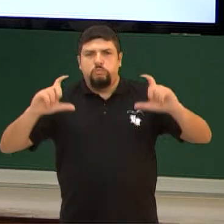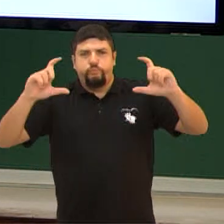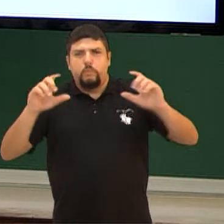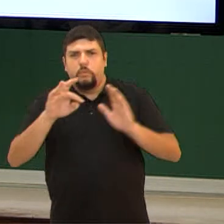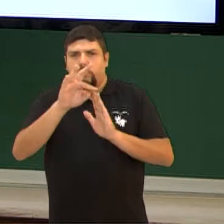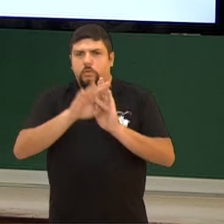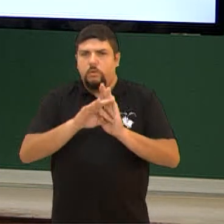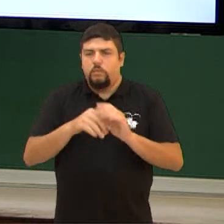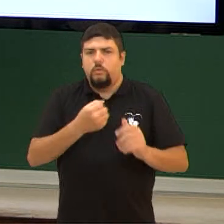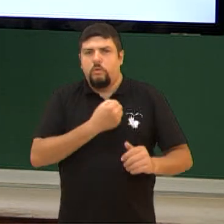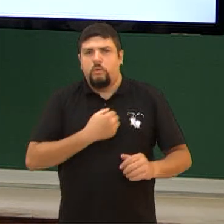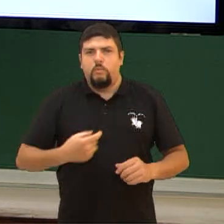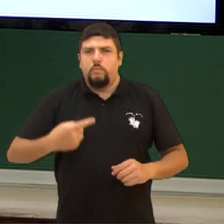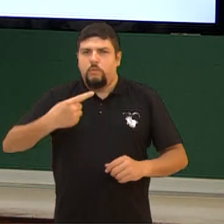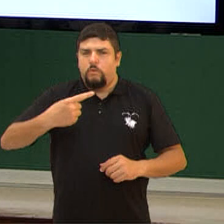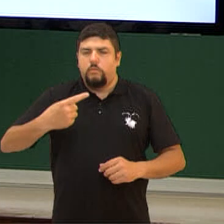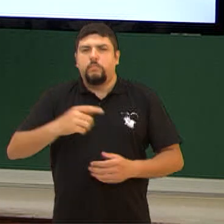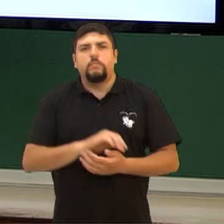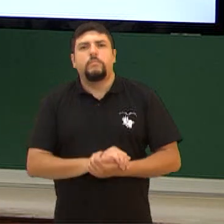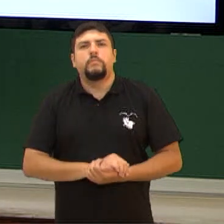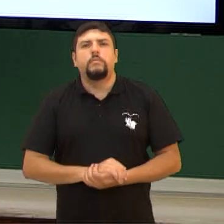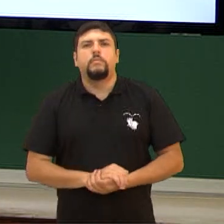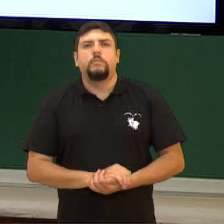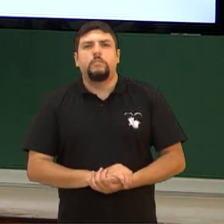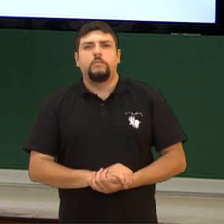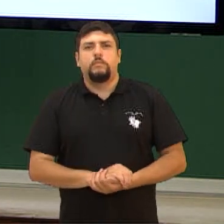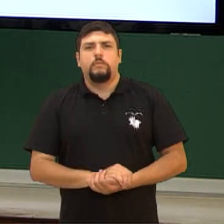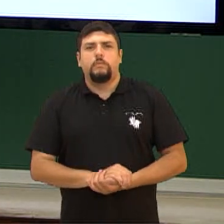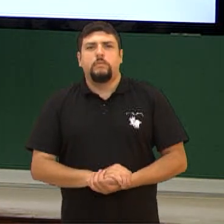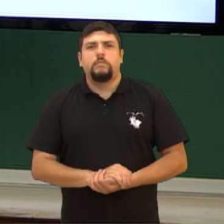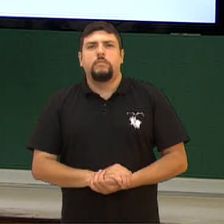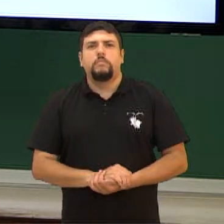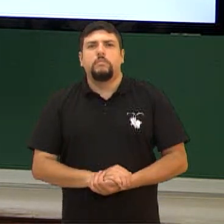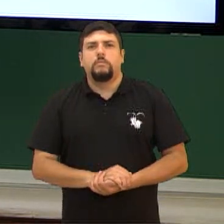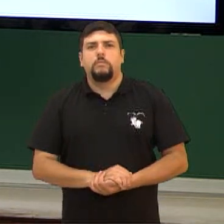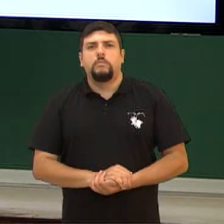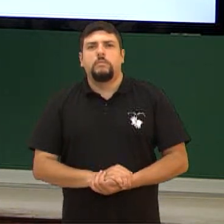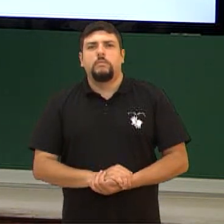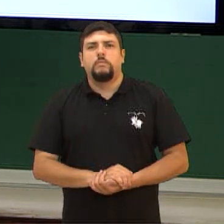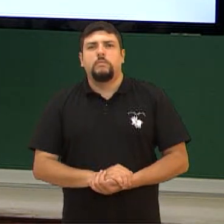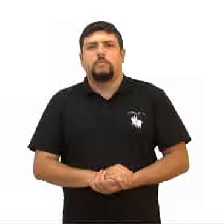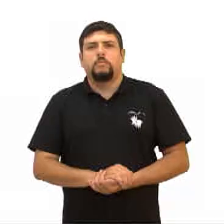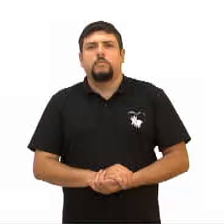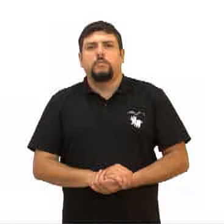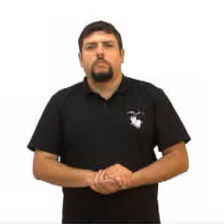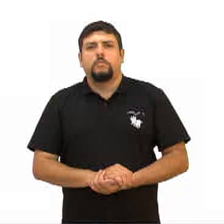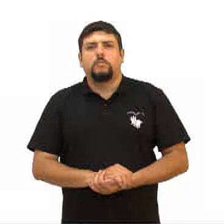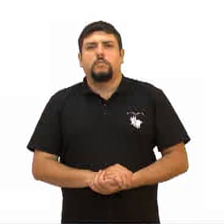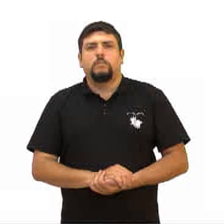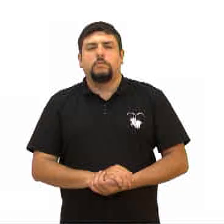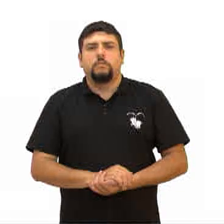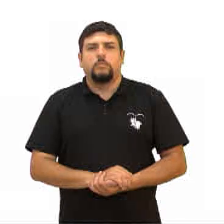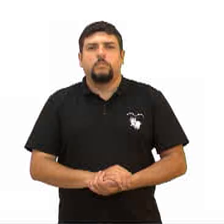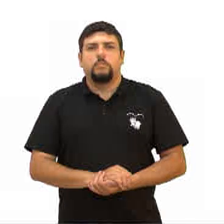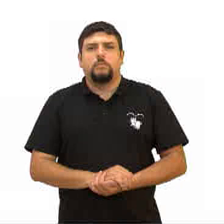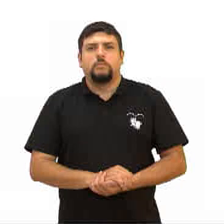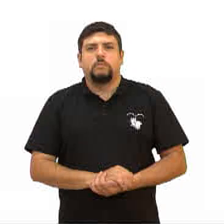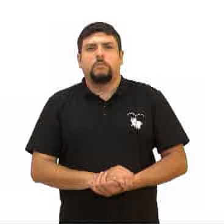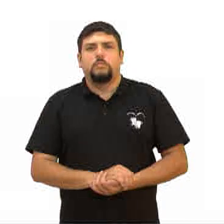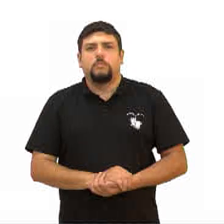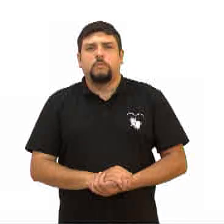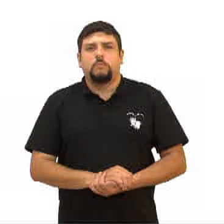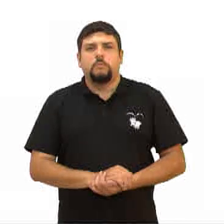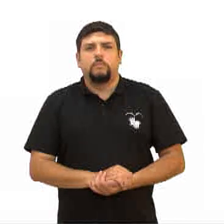1 diz assim, ó. Complete the definitions with the words from the text. All the words are formed with the